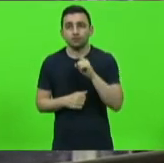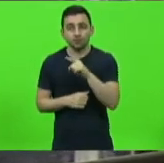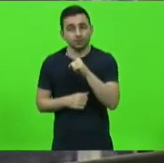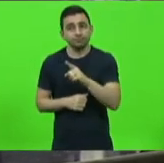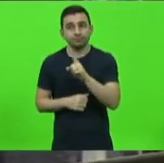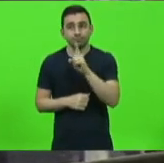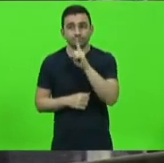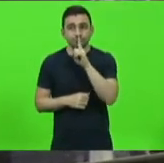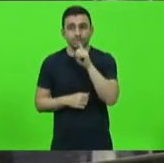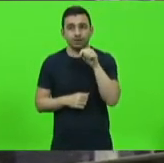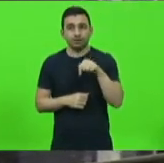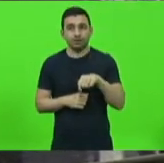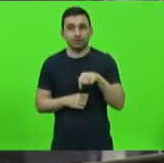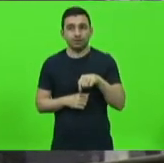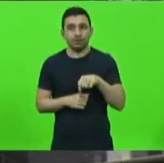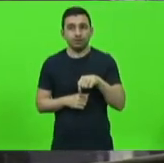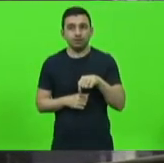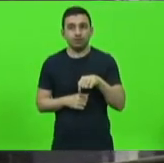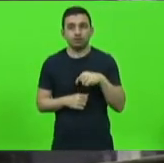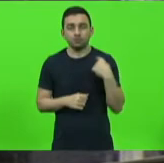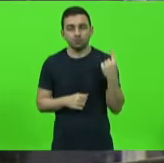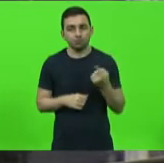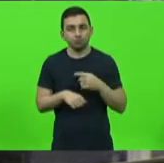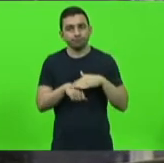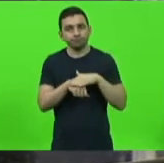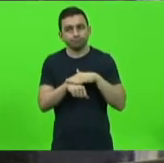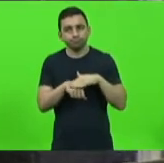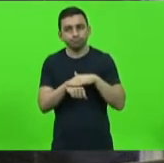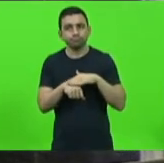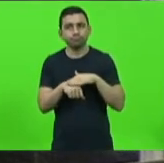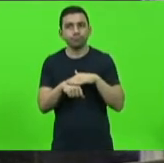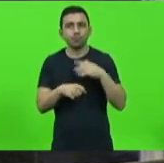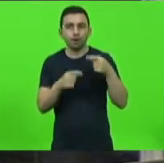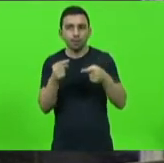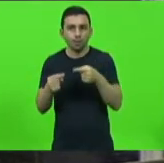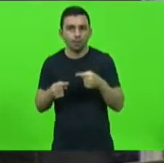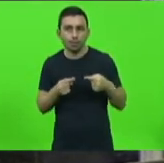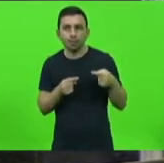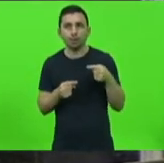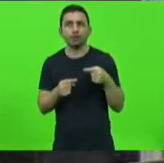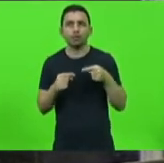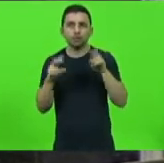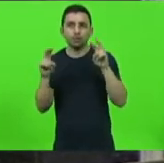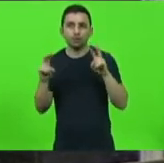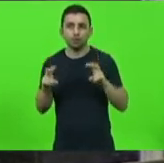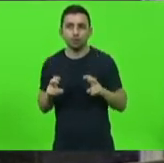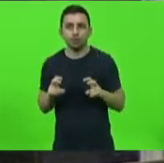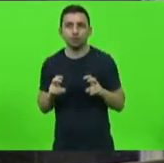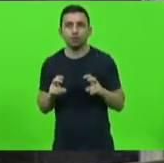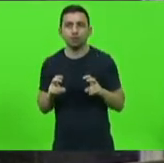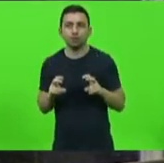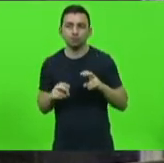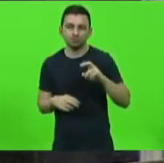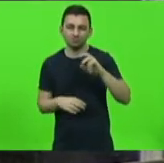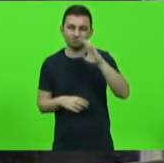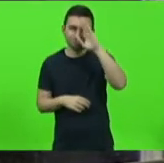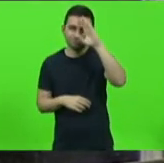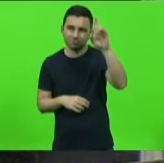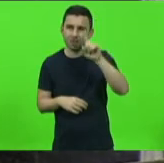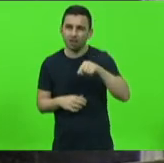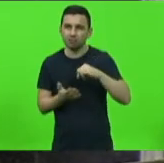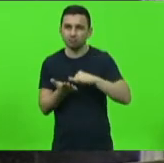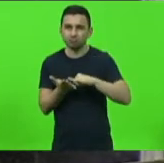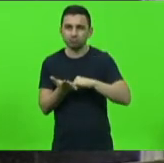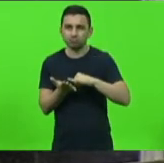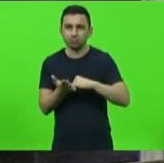nesse plenário, nesse momento aqui que nós estamos discutindo questões, principalmente fiscais, né, estava